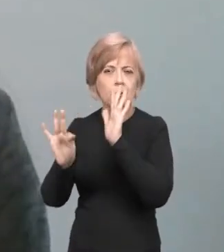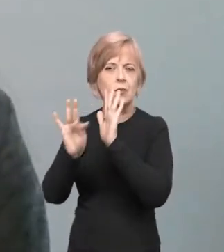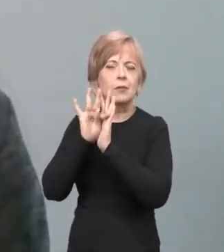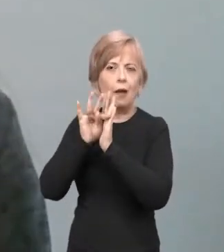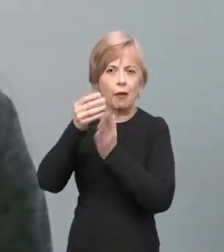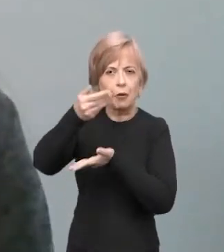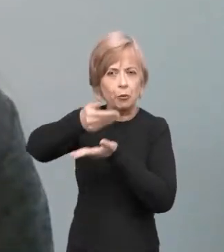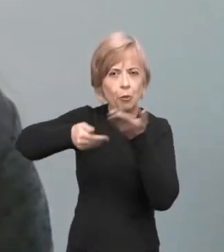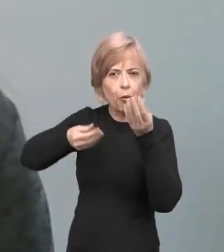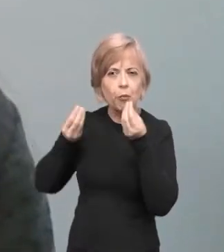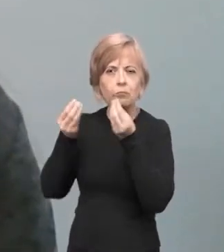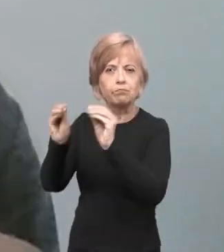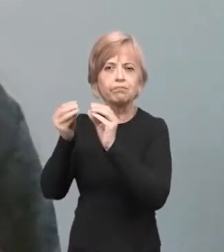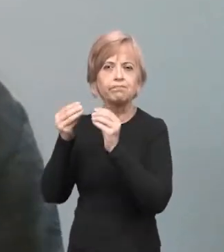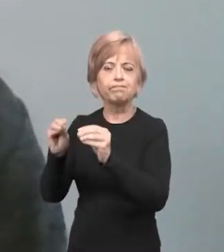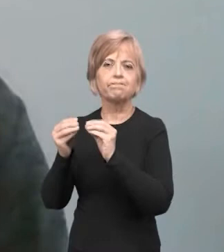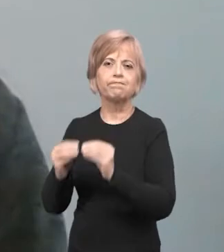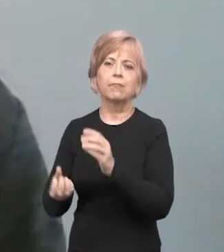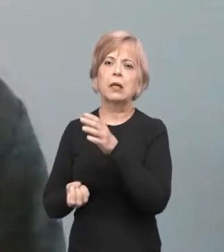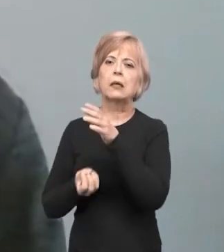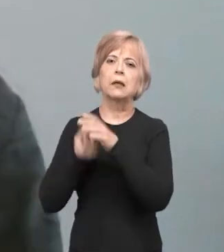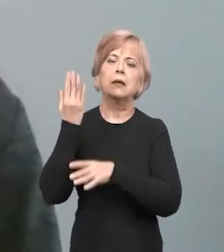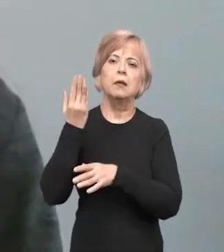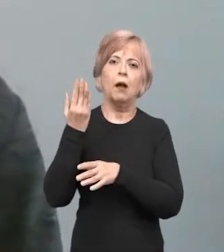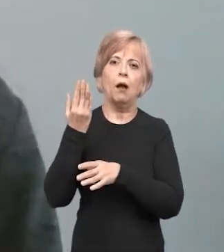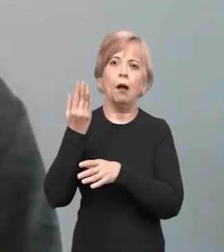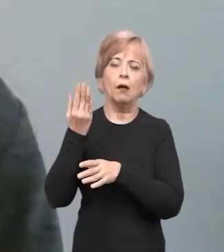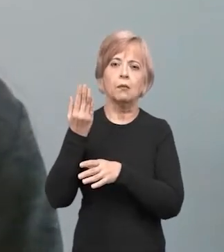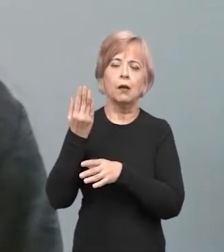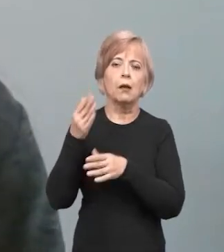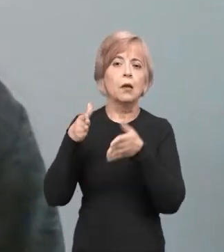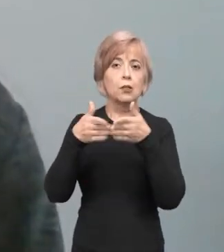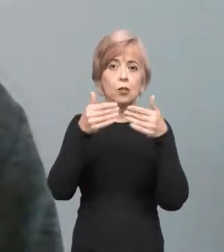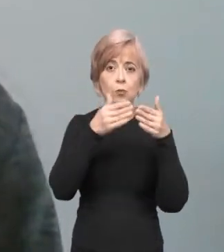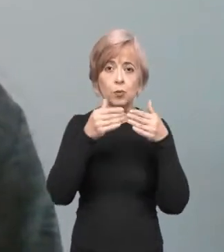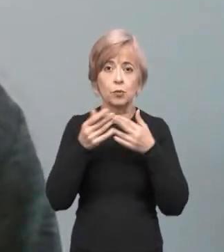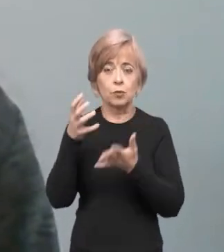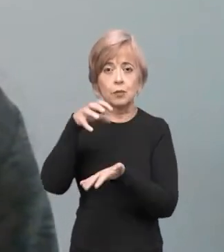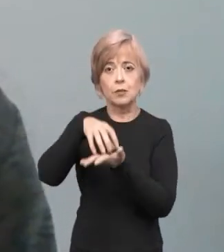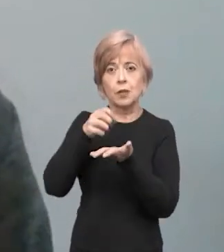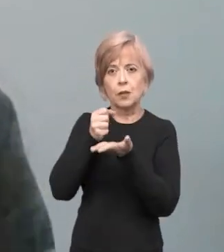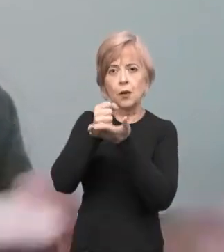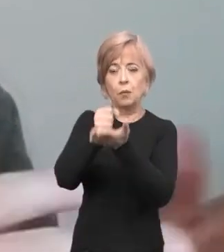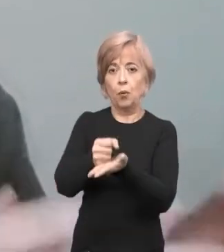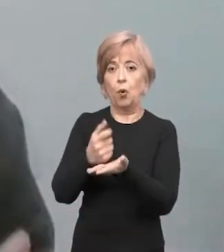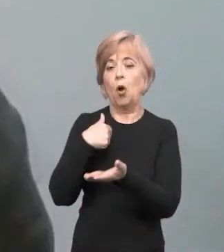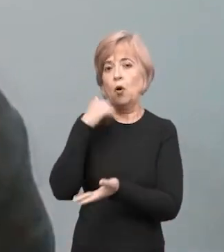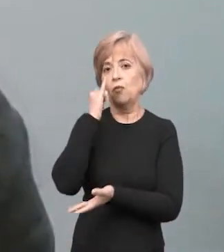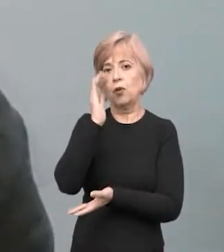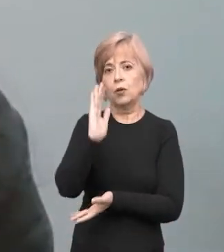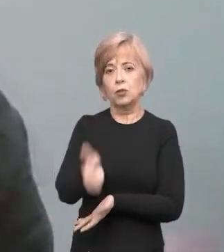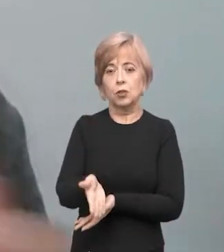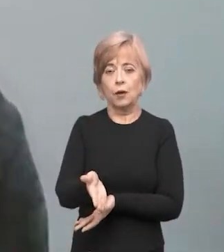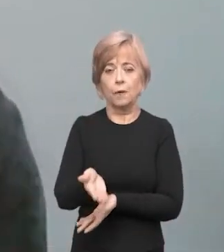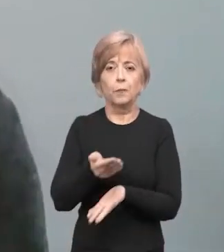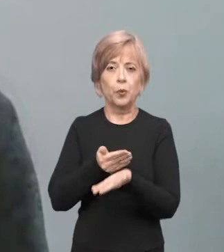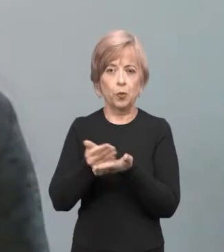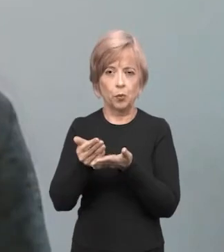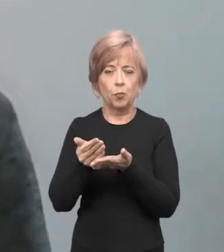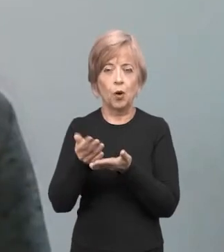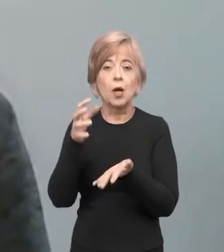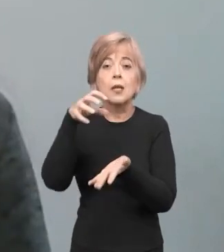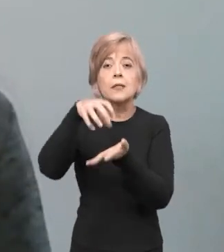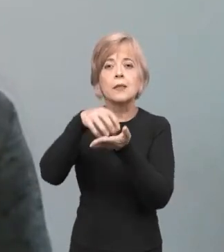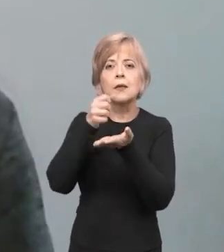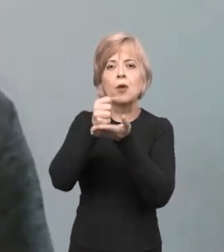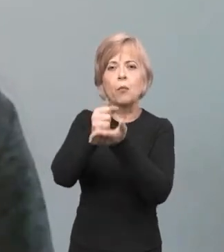técnicas criadas a partir de solicitações do Centro de Apoio. Como eu falei lá no início, o